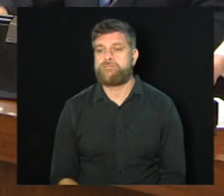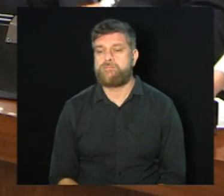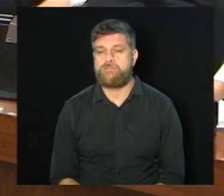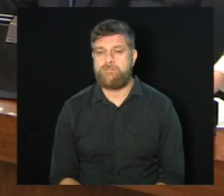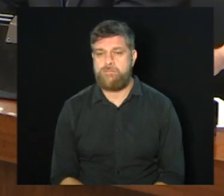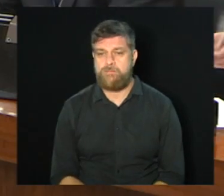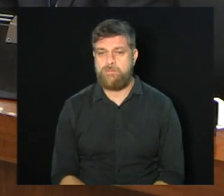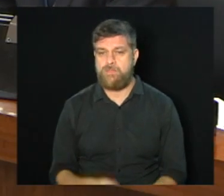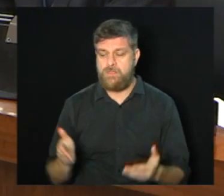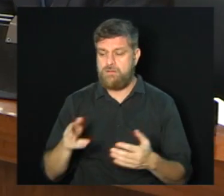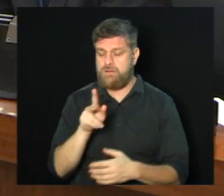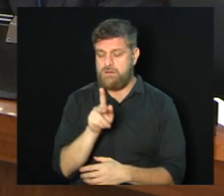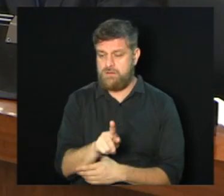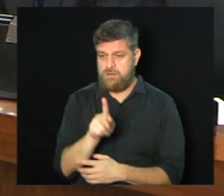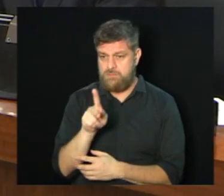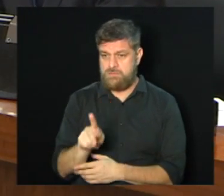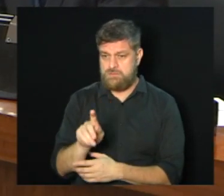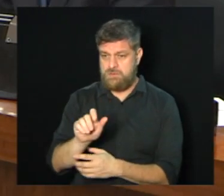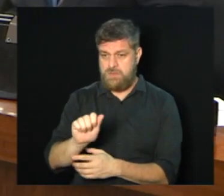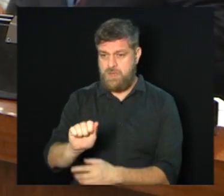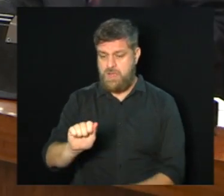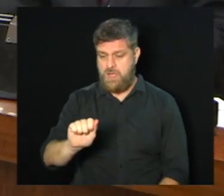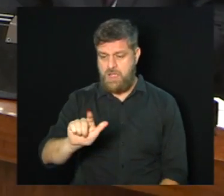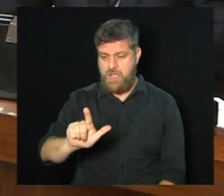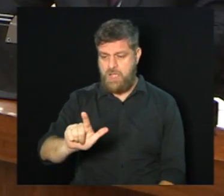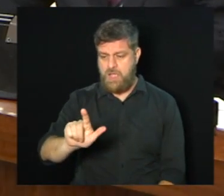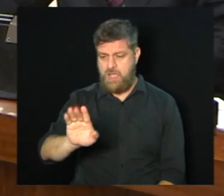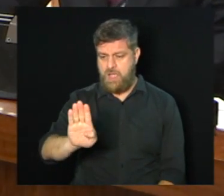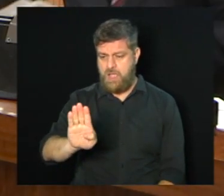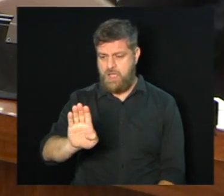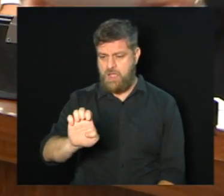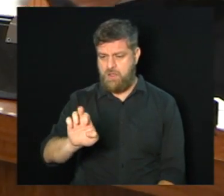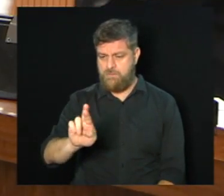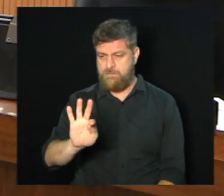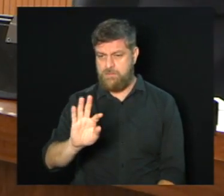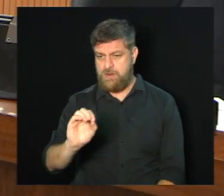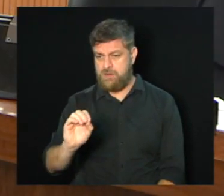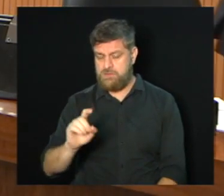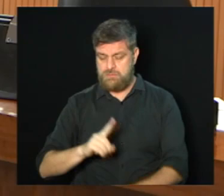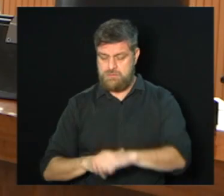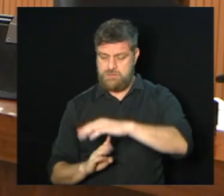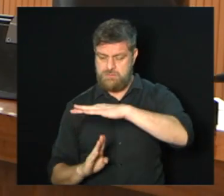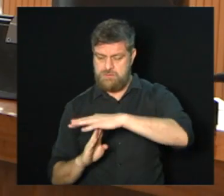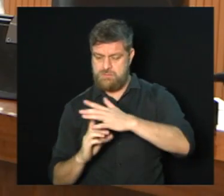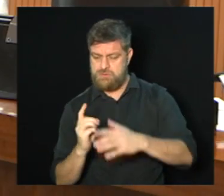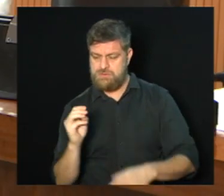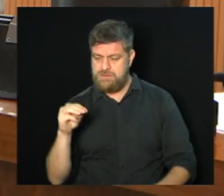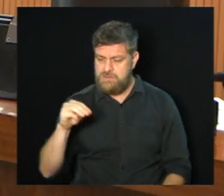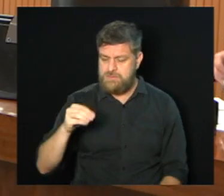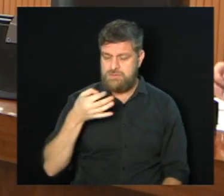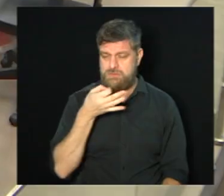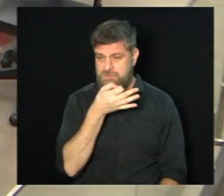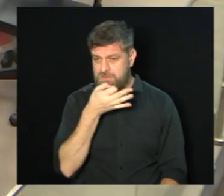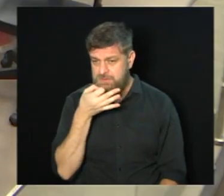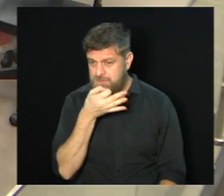Vereador professor Alberto, Vossa Excelência é o próximo vereador inscrito, portanto, tem a tribuna por até 10 minutos.